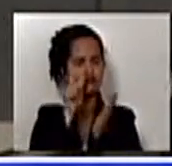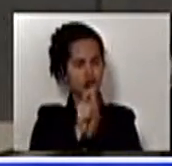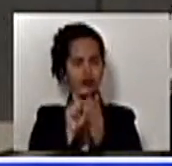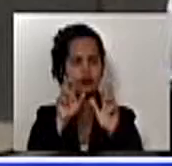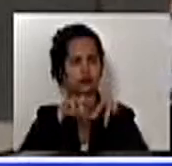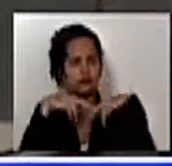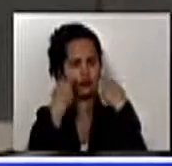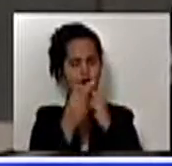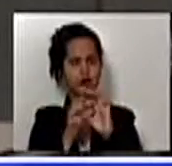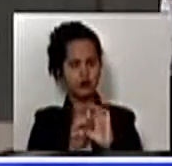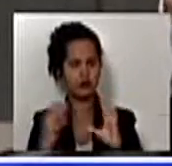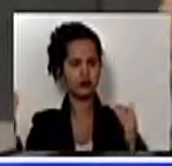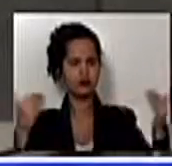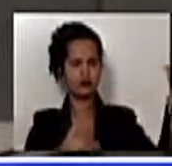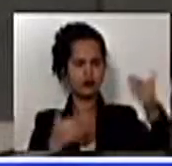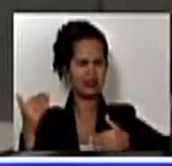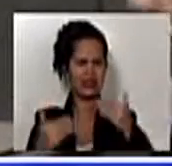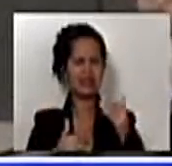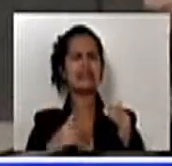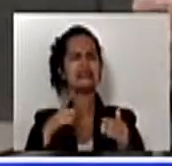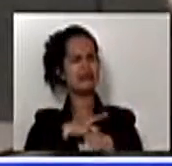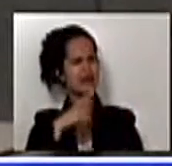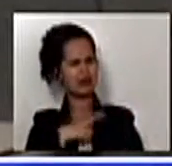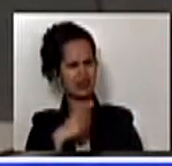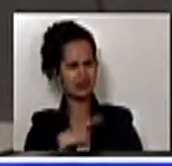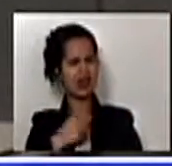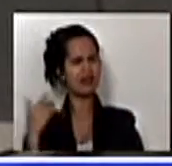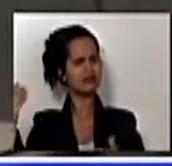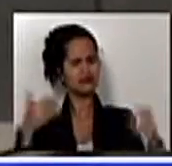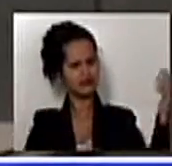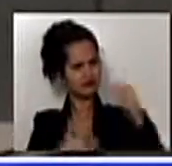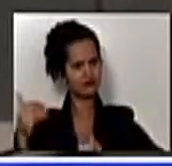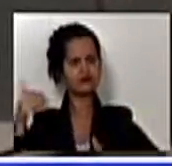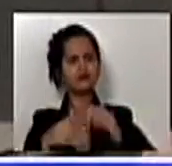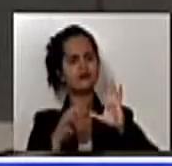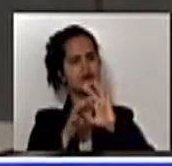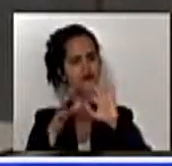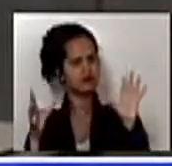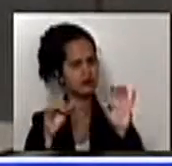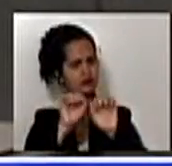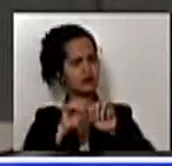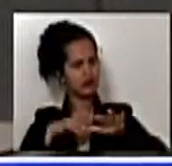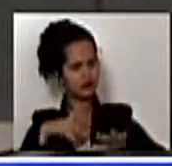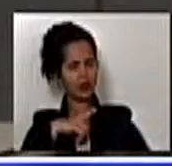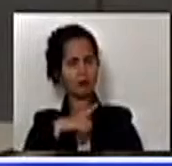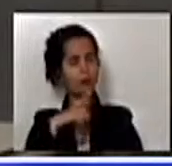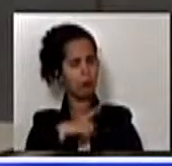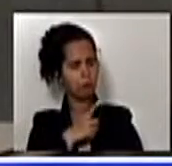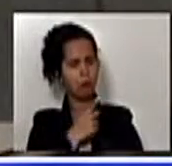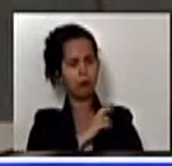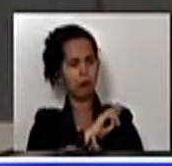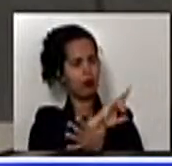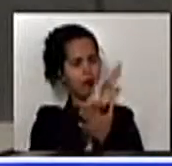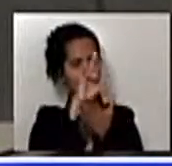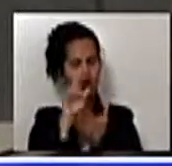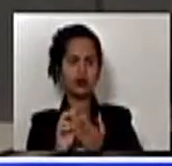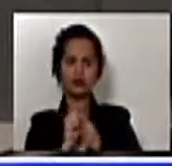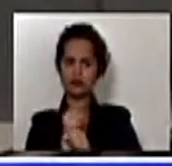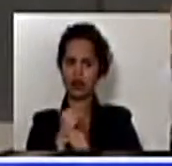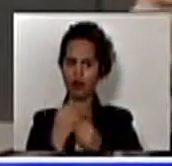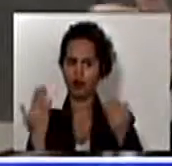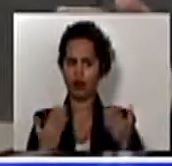que eu nunca vi tanta sessão pública sendo realizada, doutor Sérgio, pela Assembleia como esse ano.